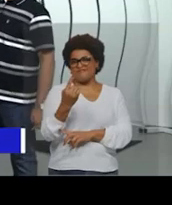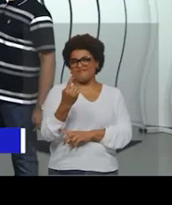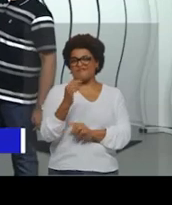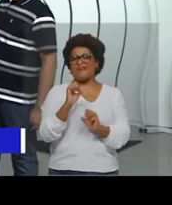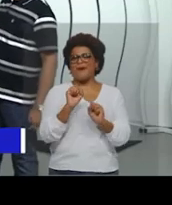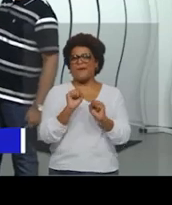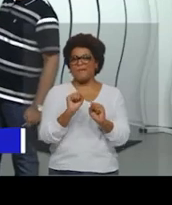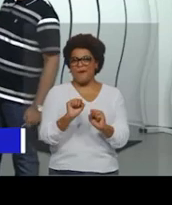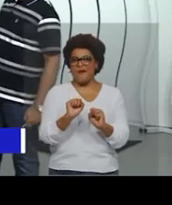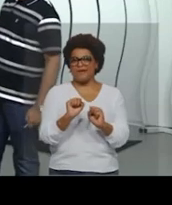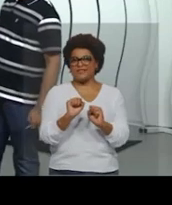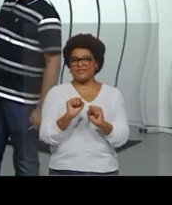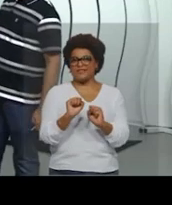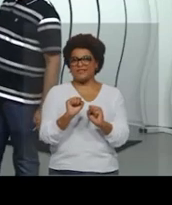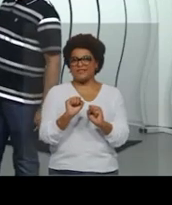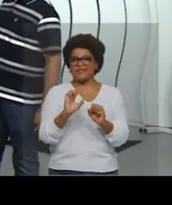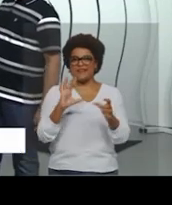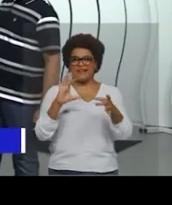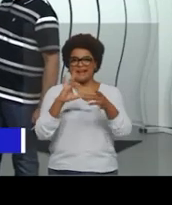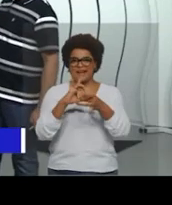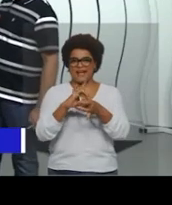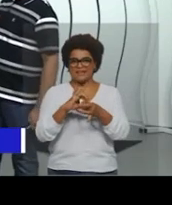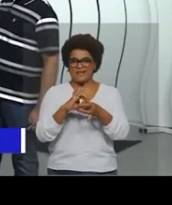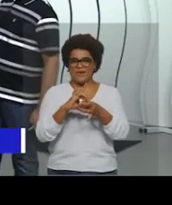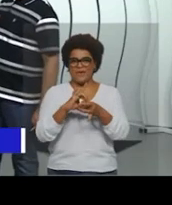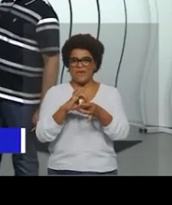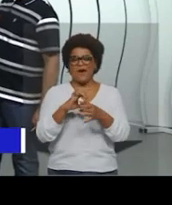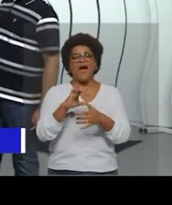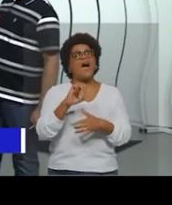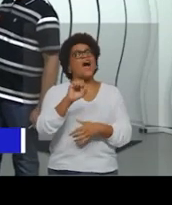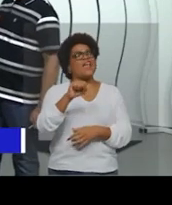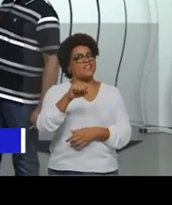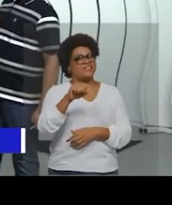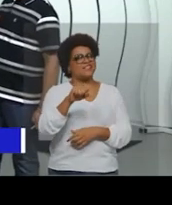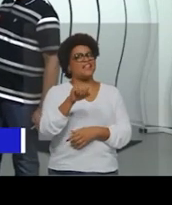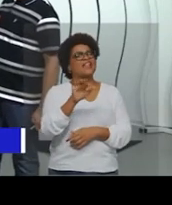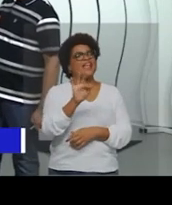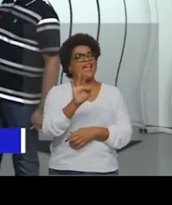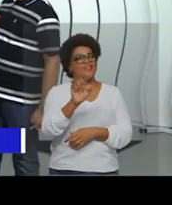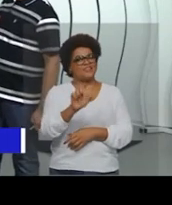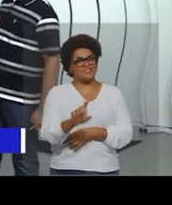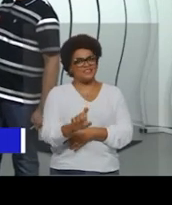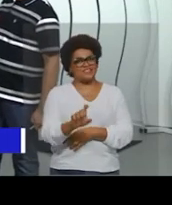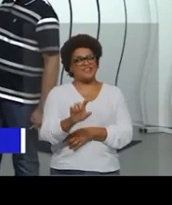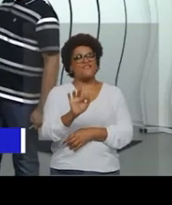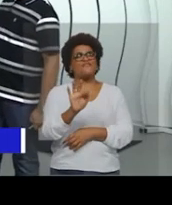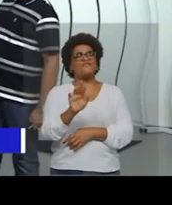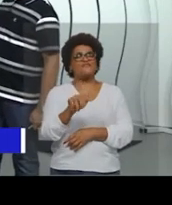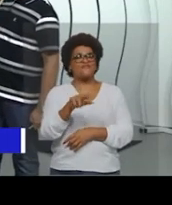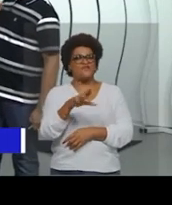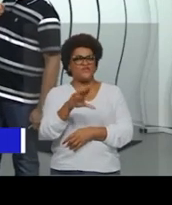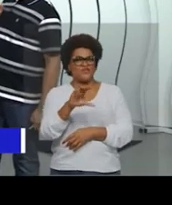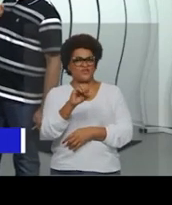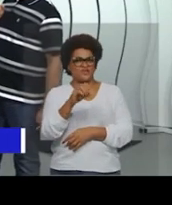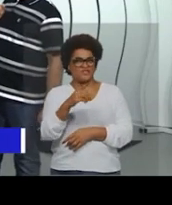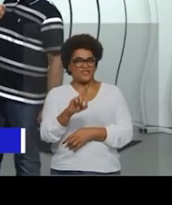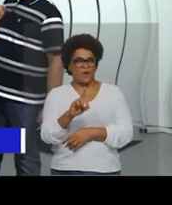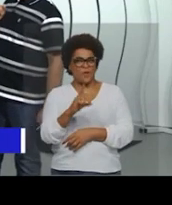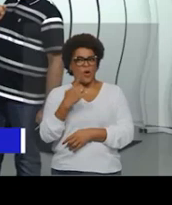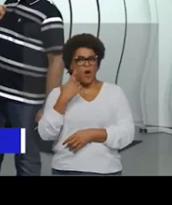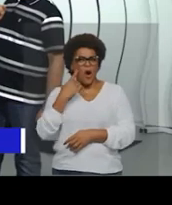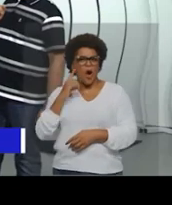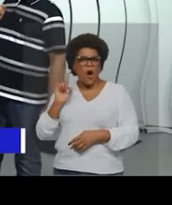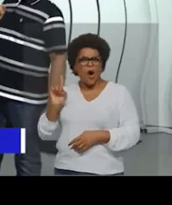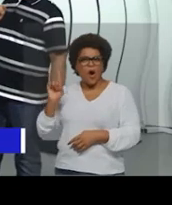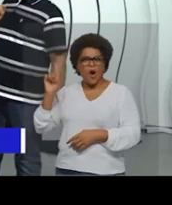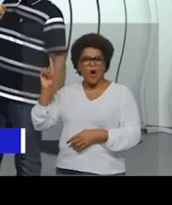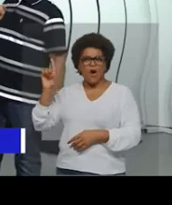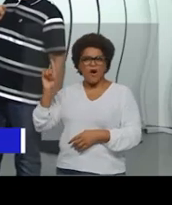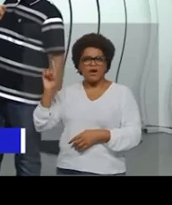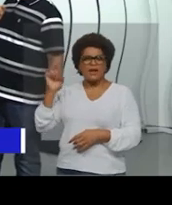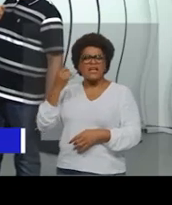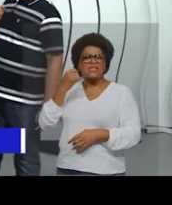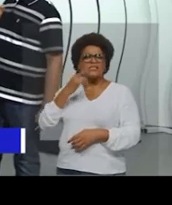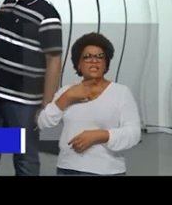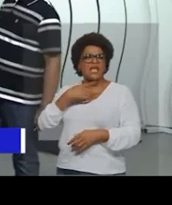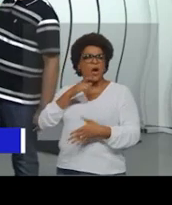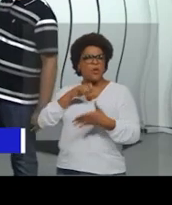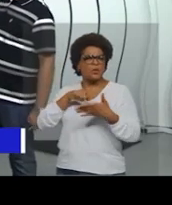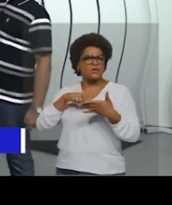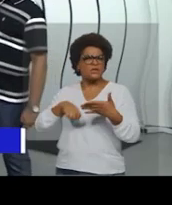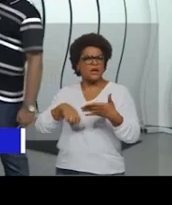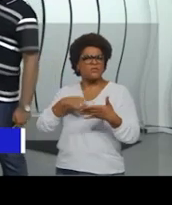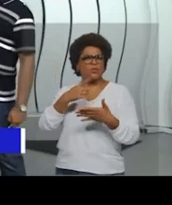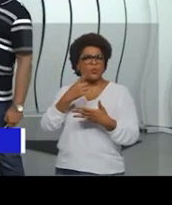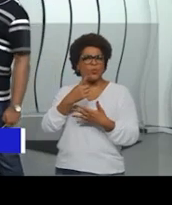ser função. Se a gente escrever lá, ó, 1, 5 e 2, 4, observa que o 3 apareceu à esquerda 2